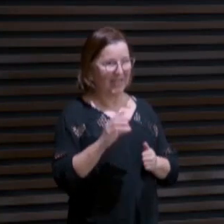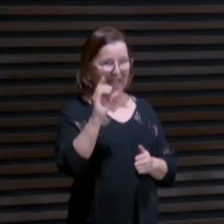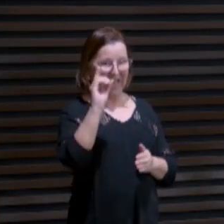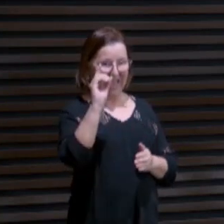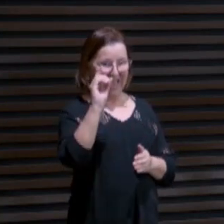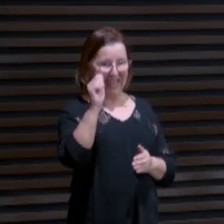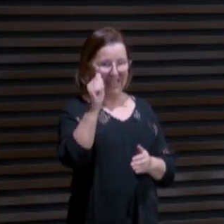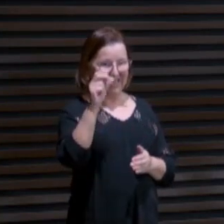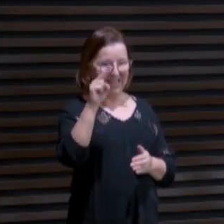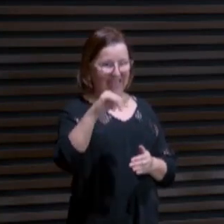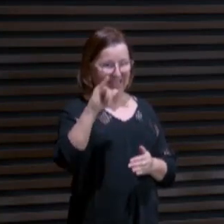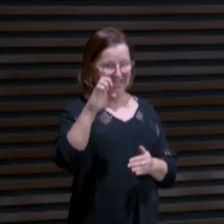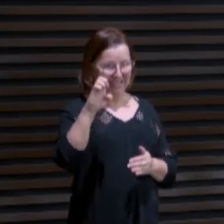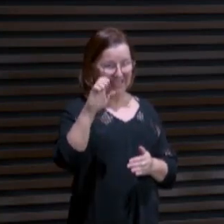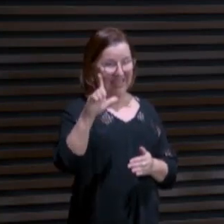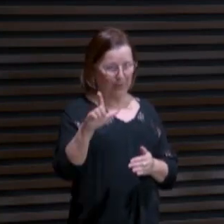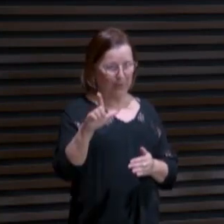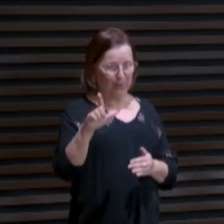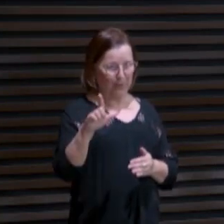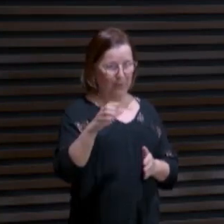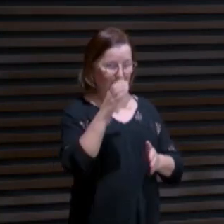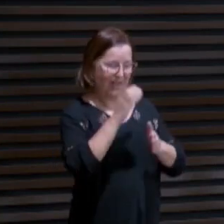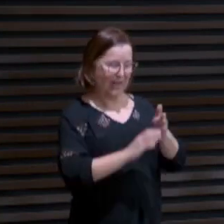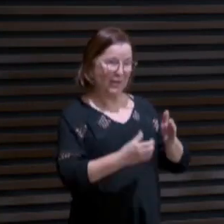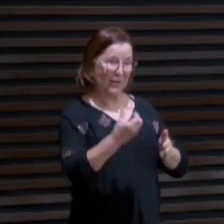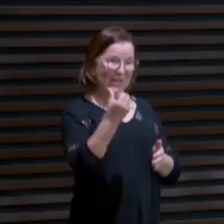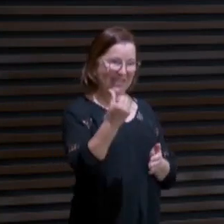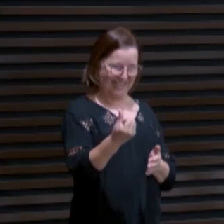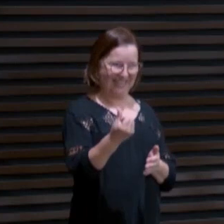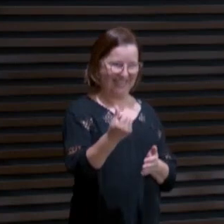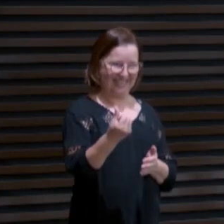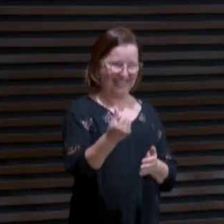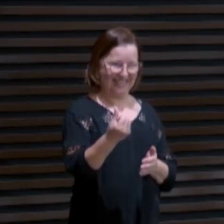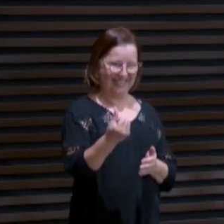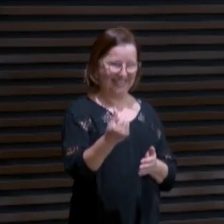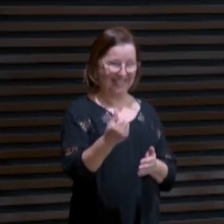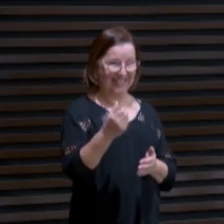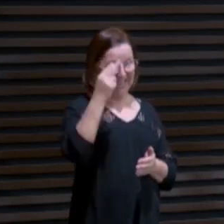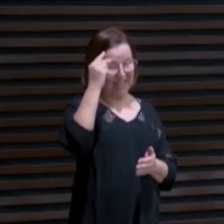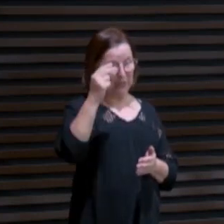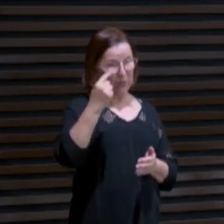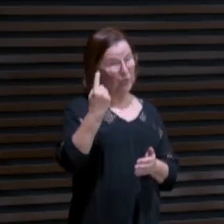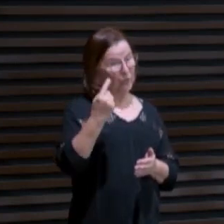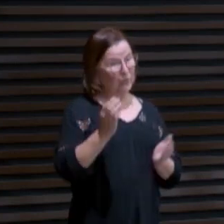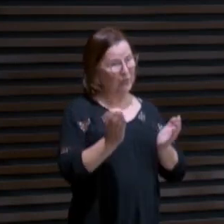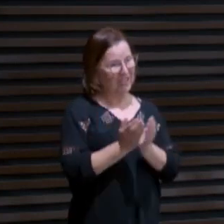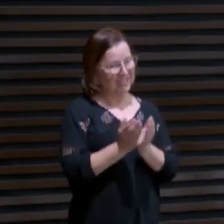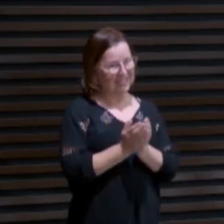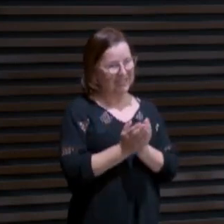Daniel é a história de um cristão, ou de alguém que vive como cristão, no meio de um mundo